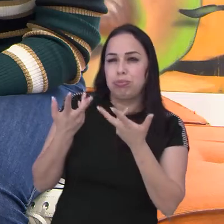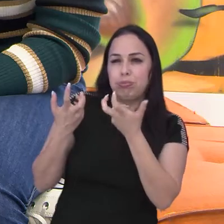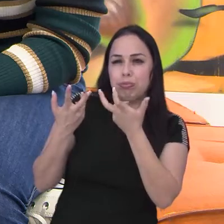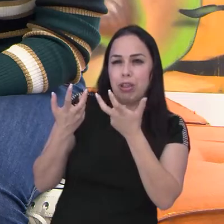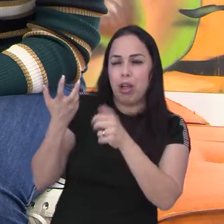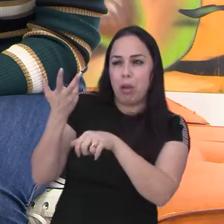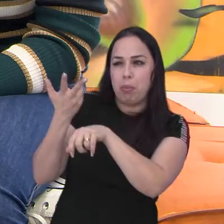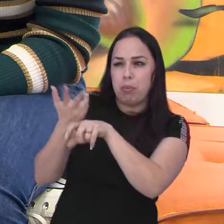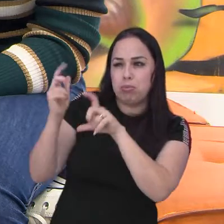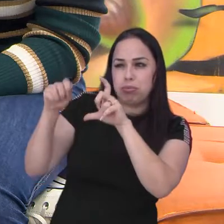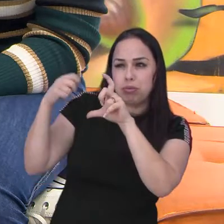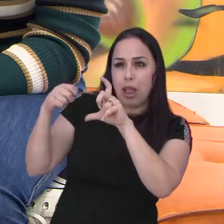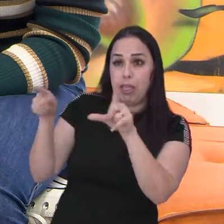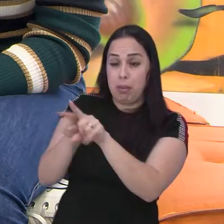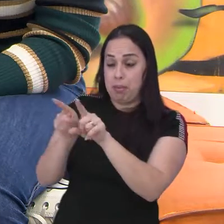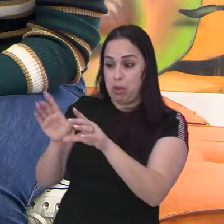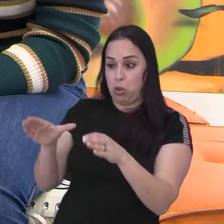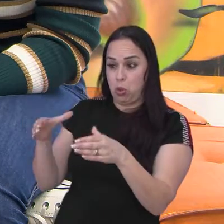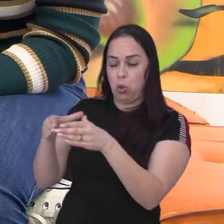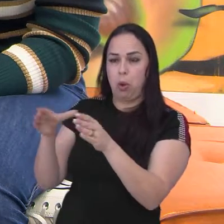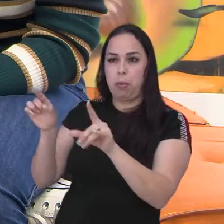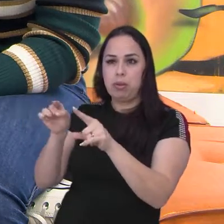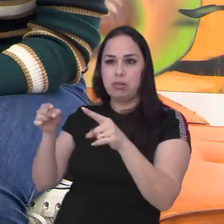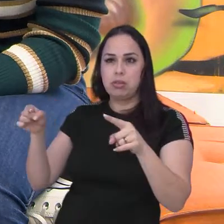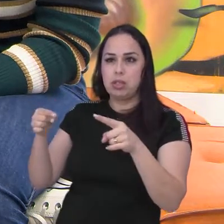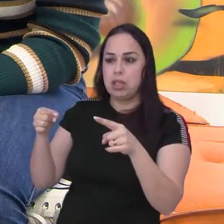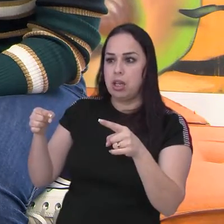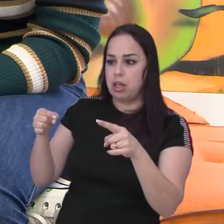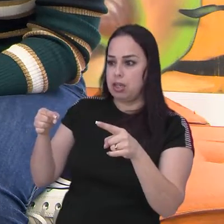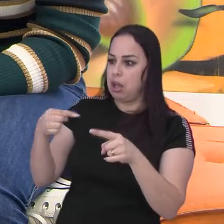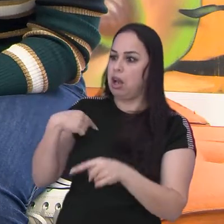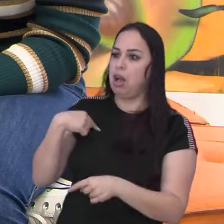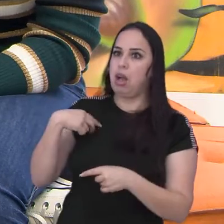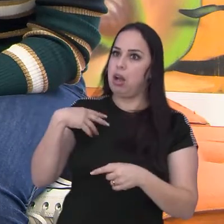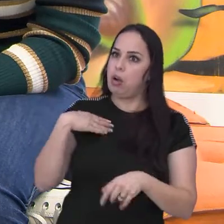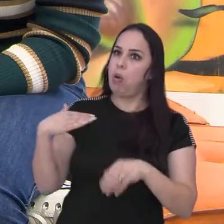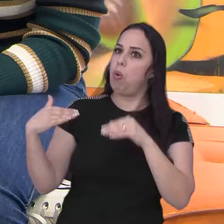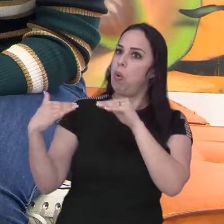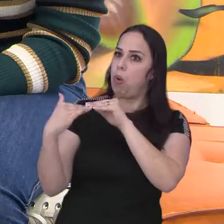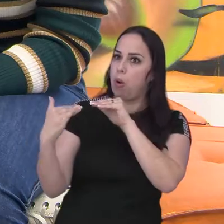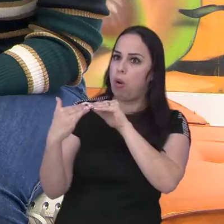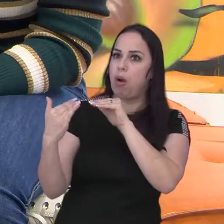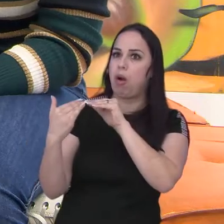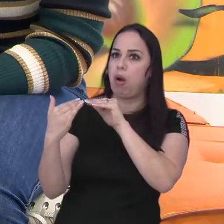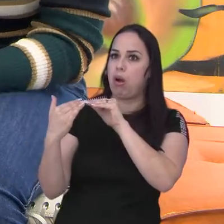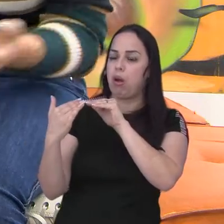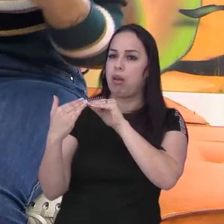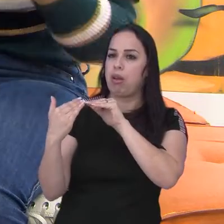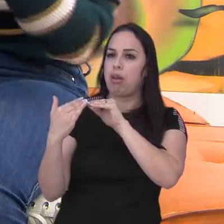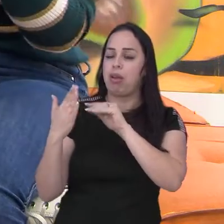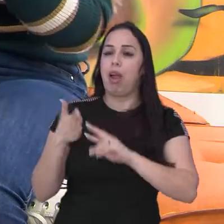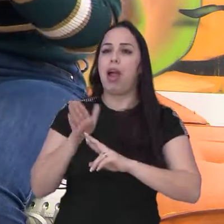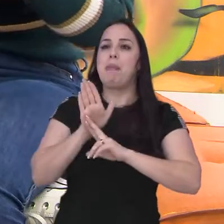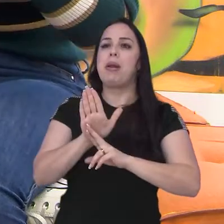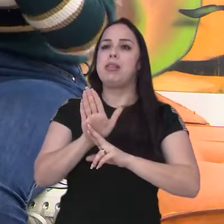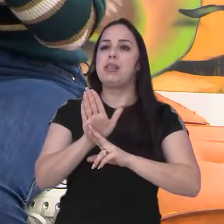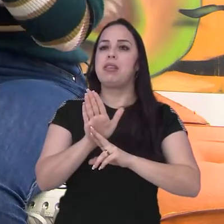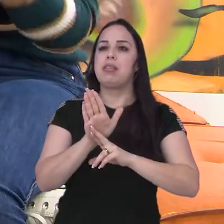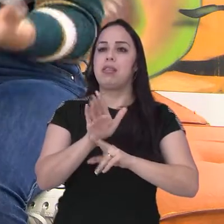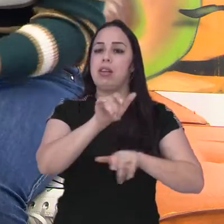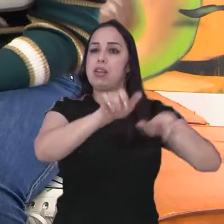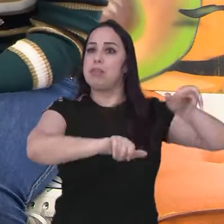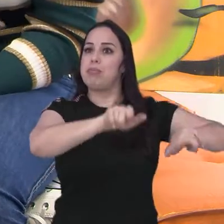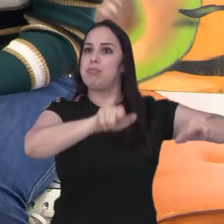olhar para aquele grupo musical que cantavam coisas que eram nossas, assim, da periferia. Representação, tipo, você se